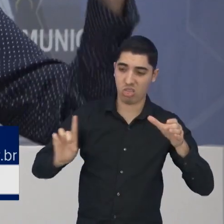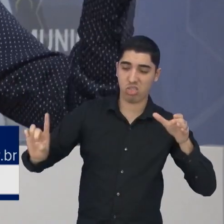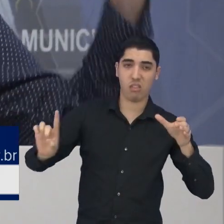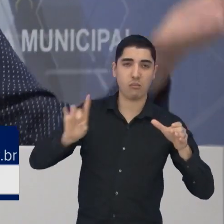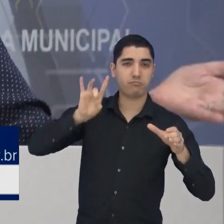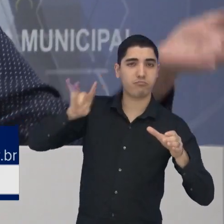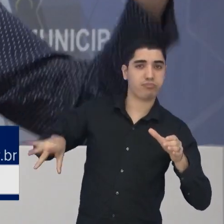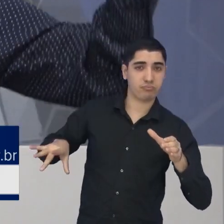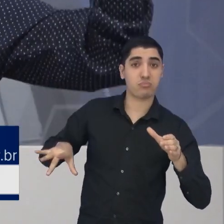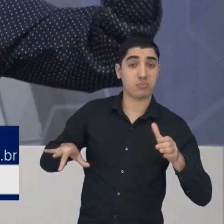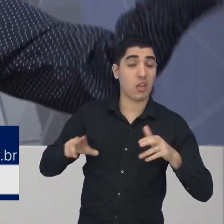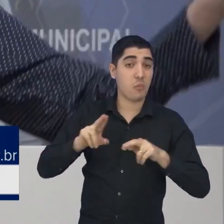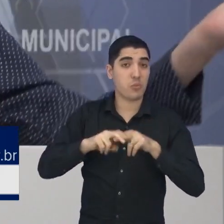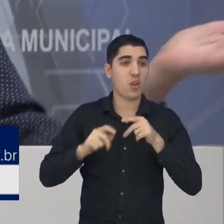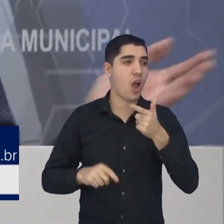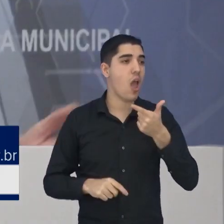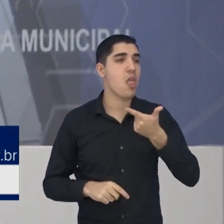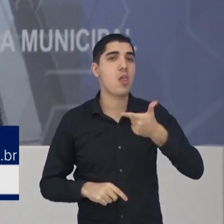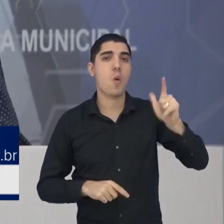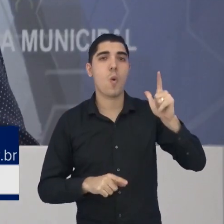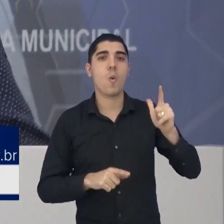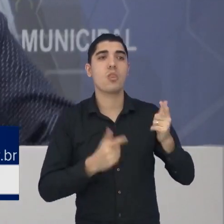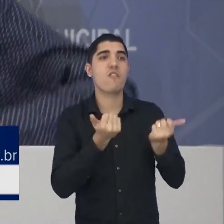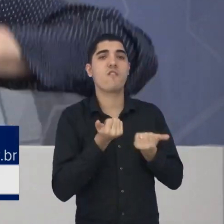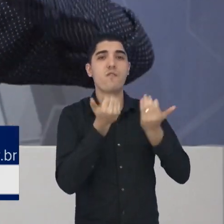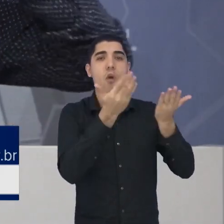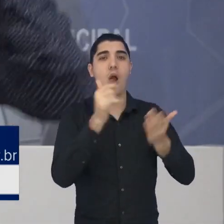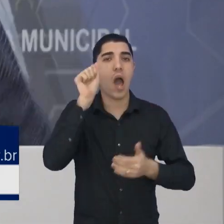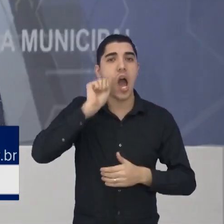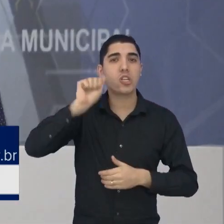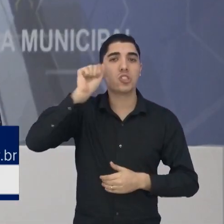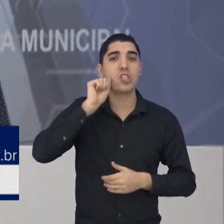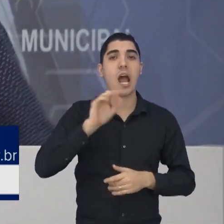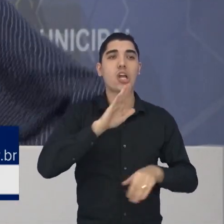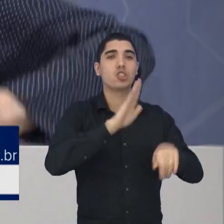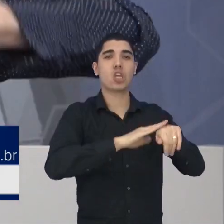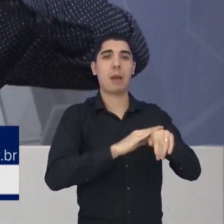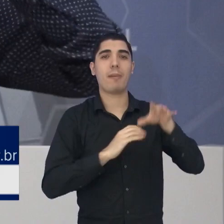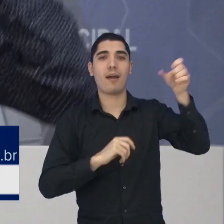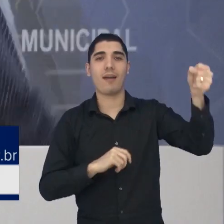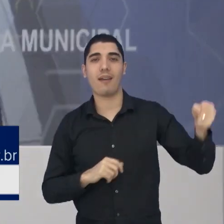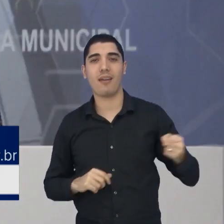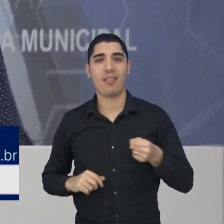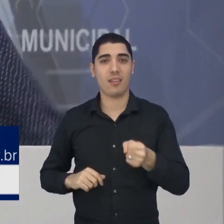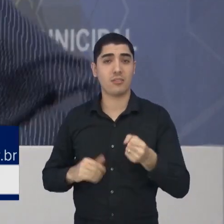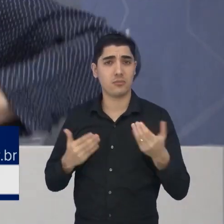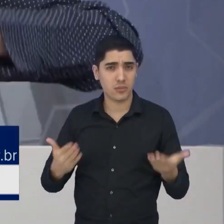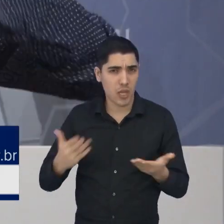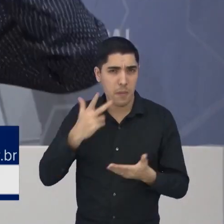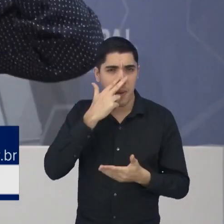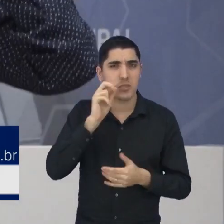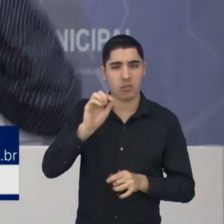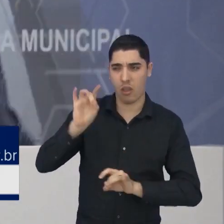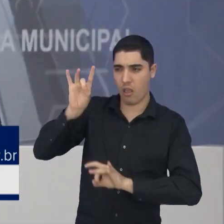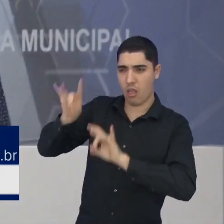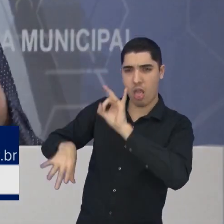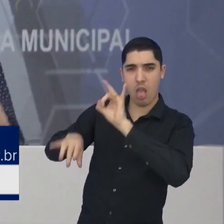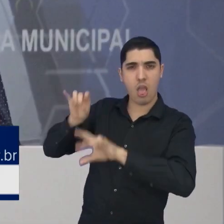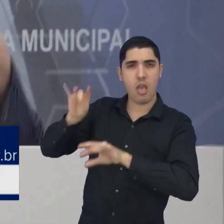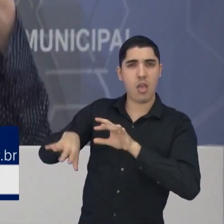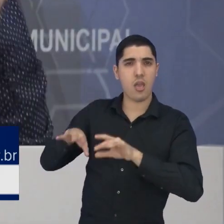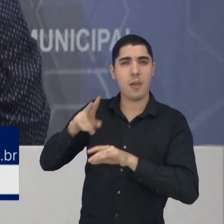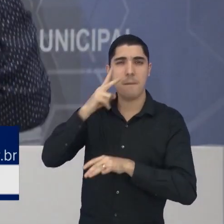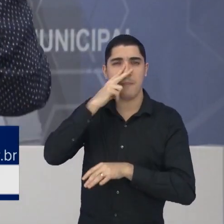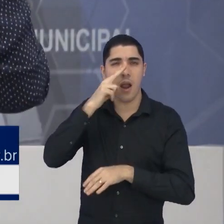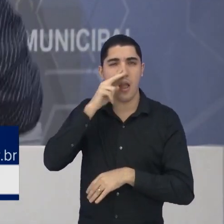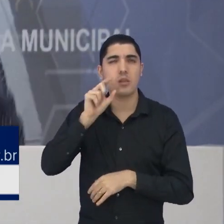por inexigibilidade os artistas de fora. Estão depauperando, estão denigrindo, estão acabando